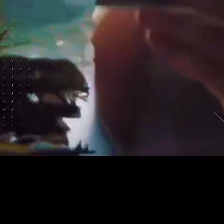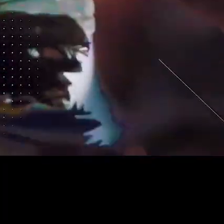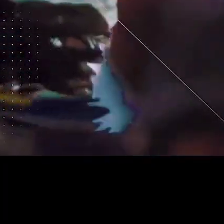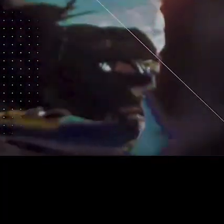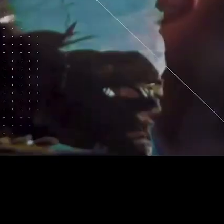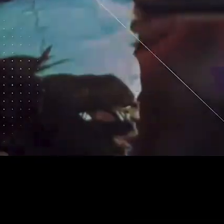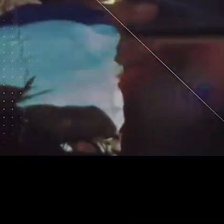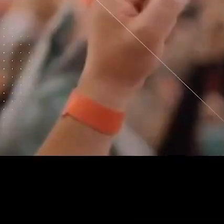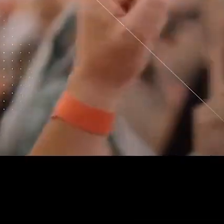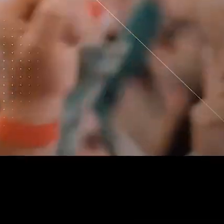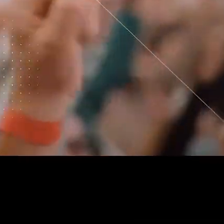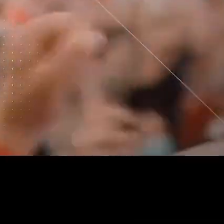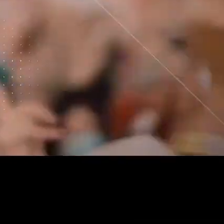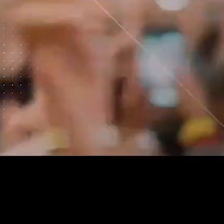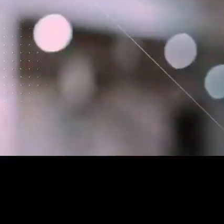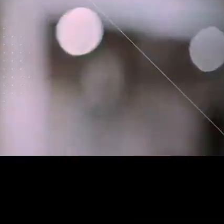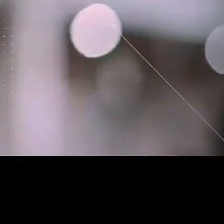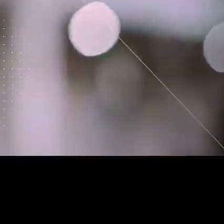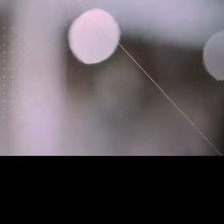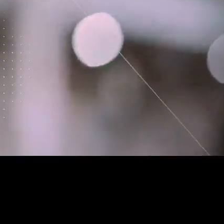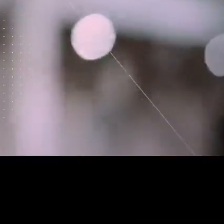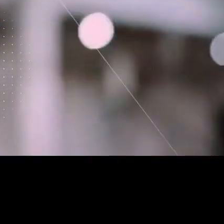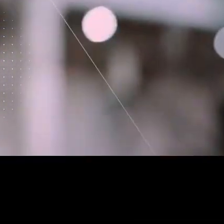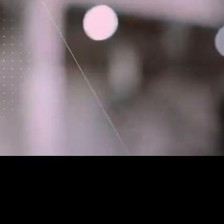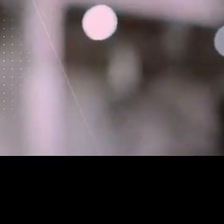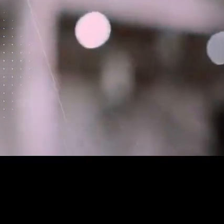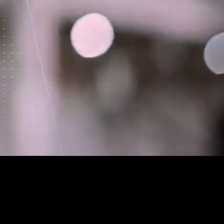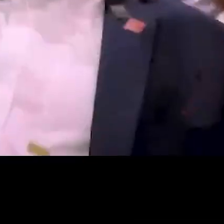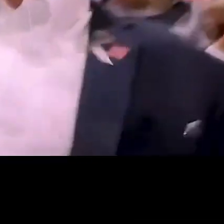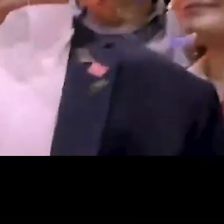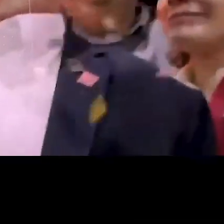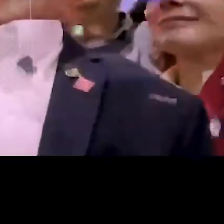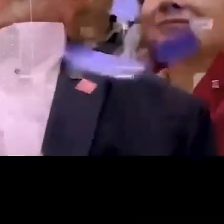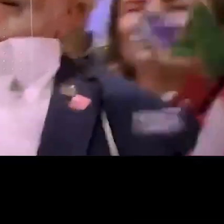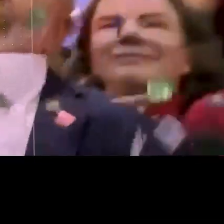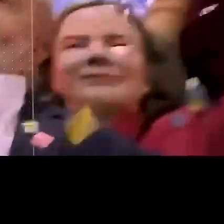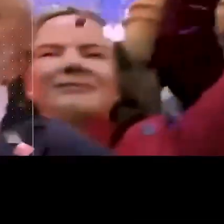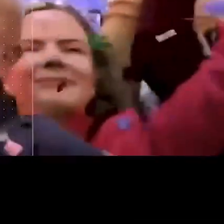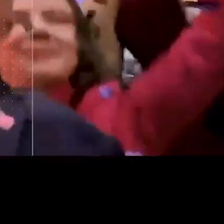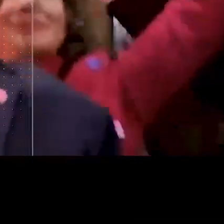sem deixar de transmitir a esperança.